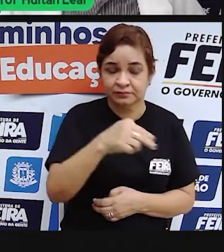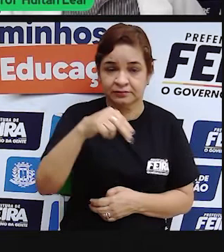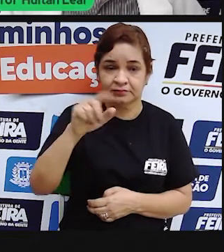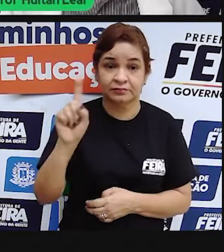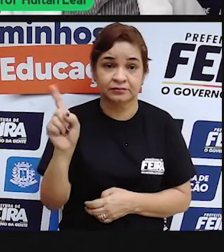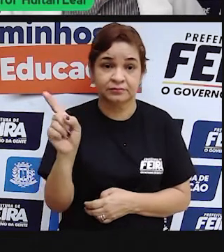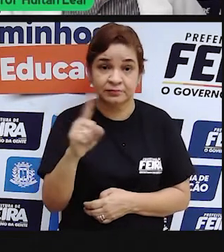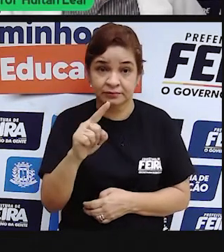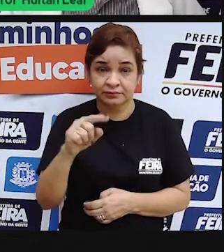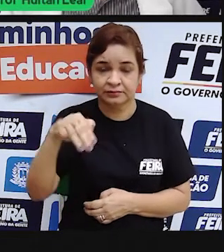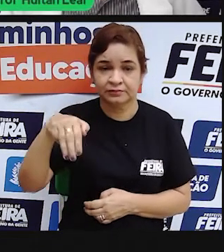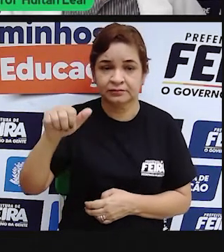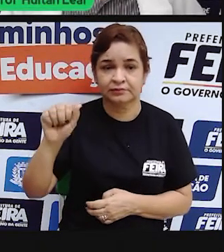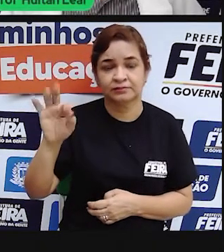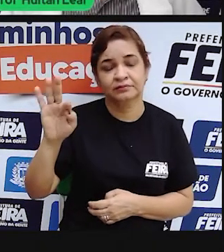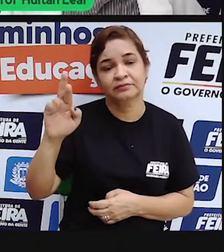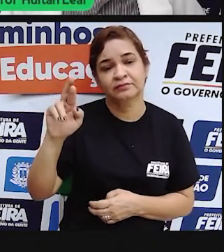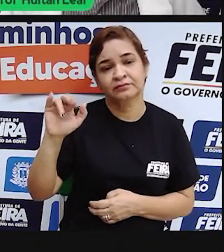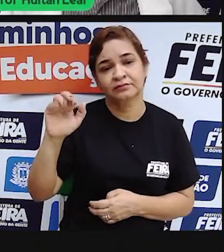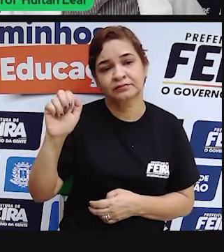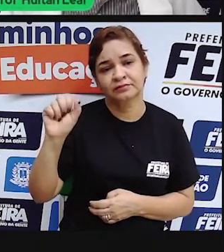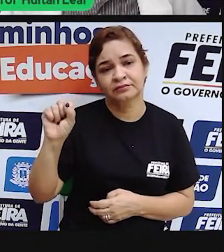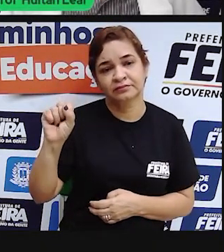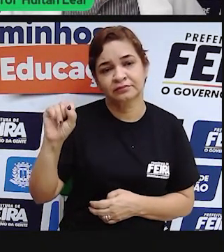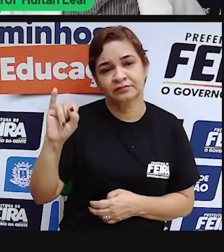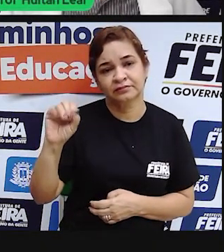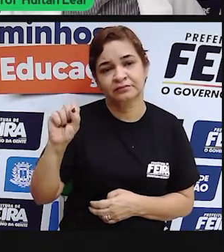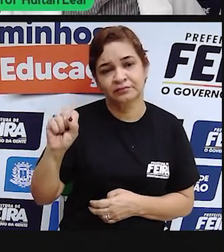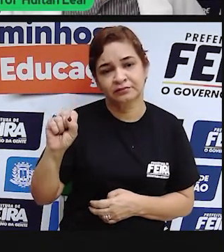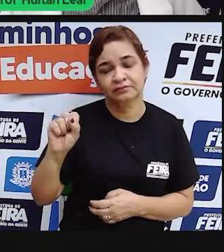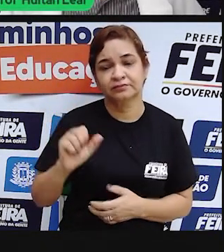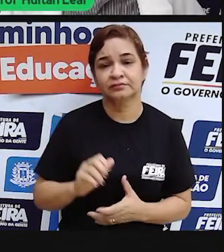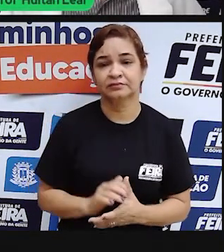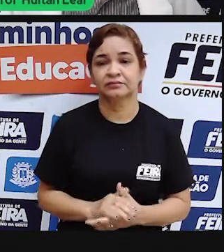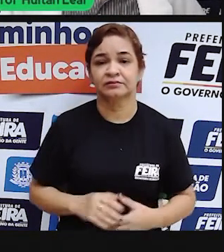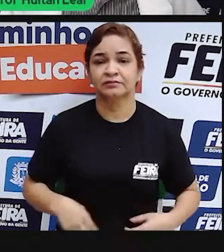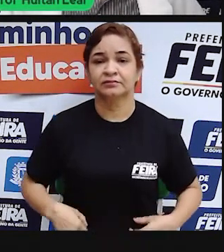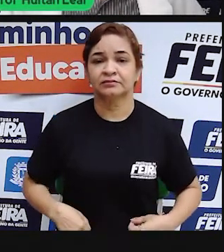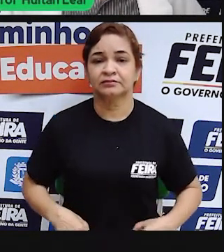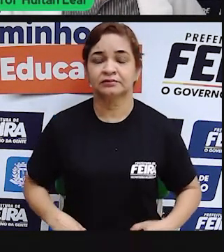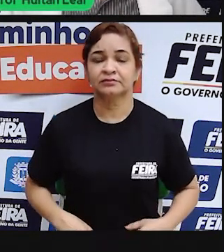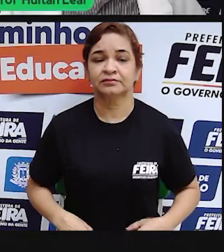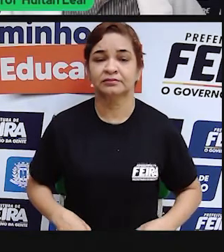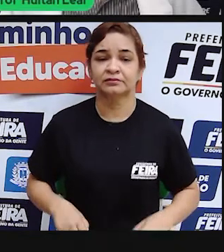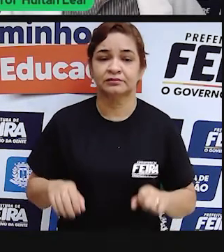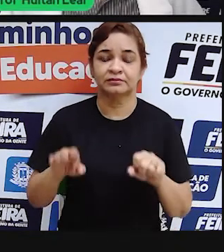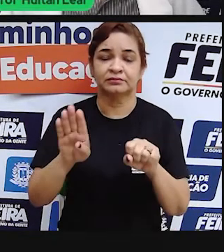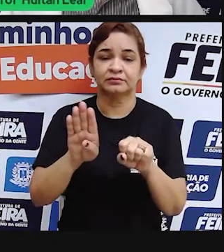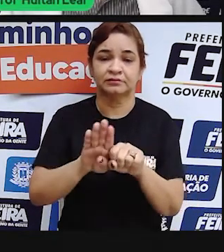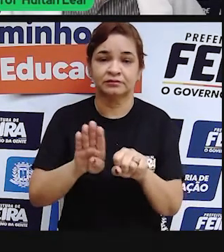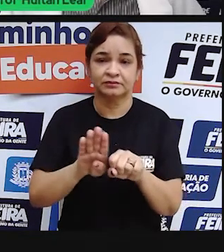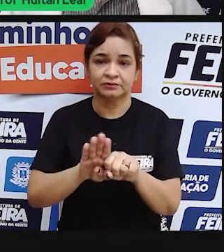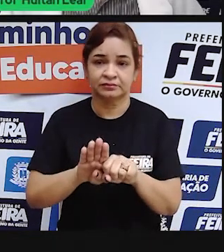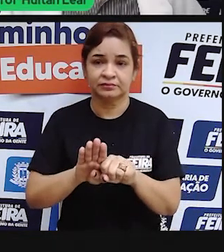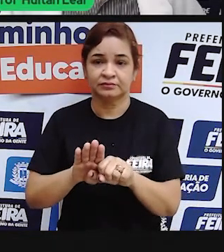material, você bota numa coluna, e o que você pode considerar substantivo